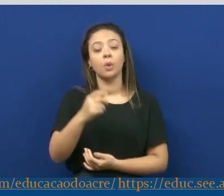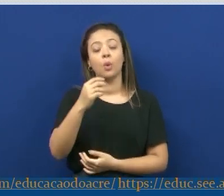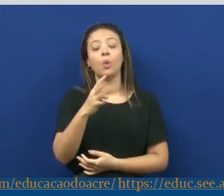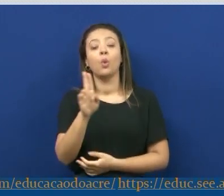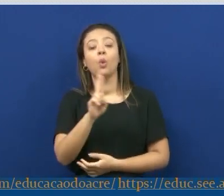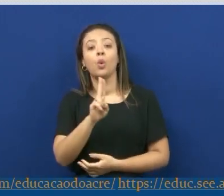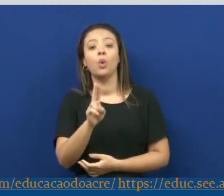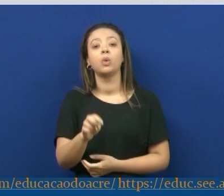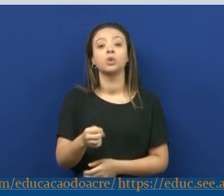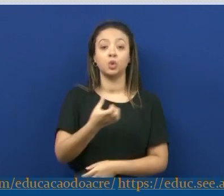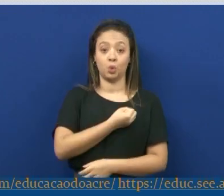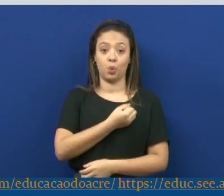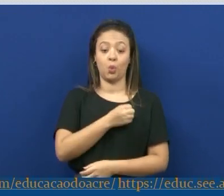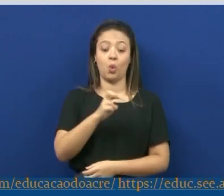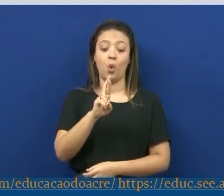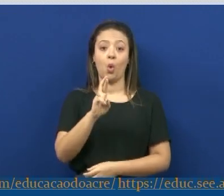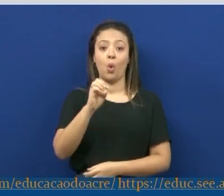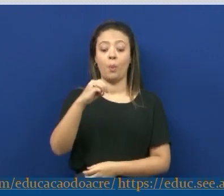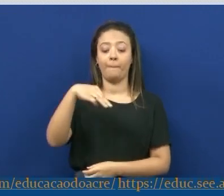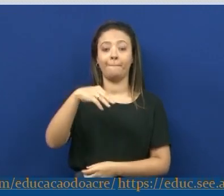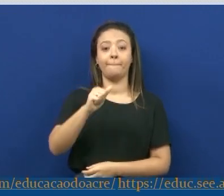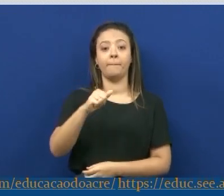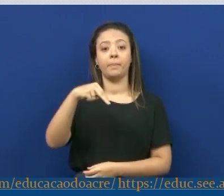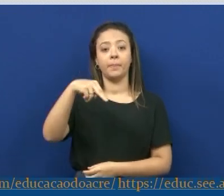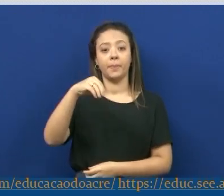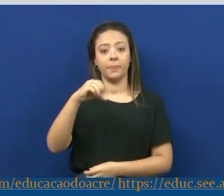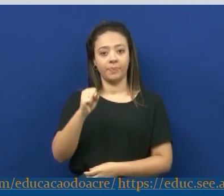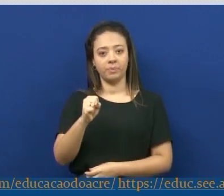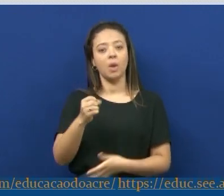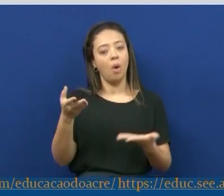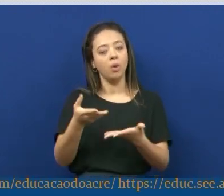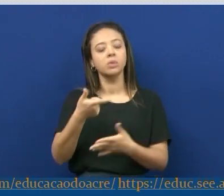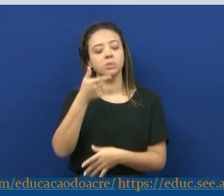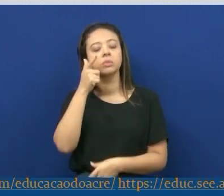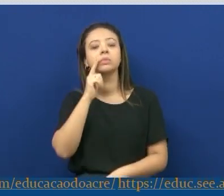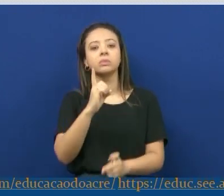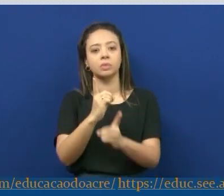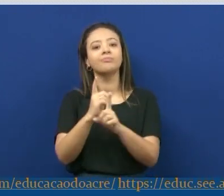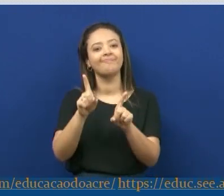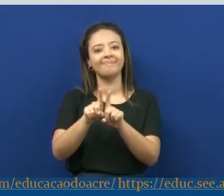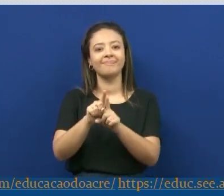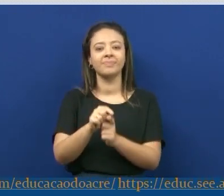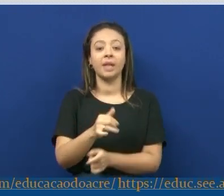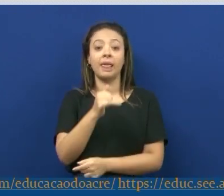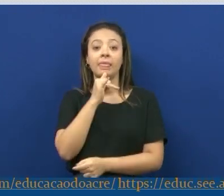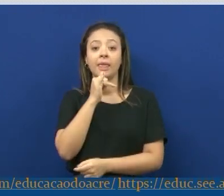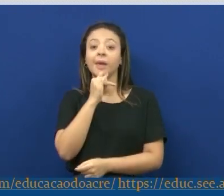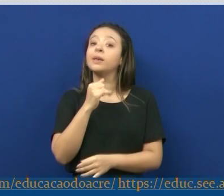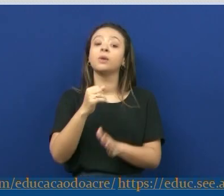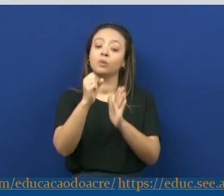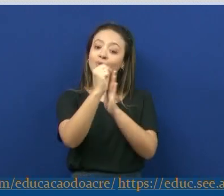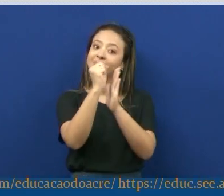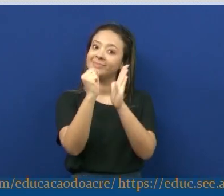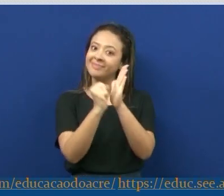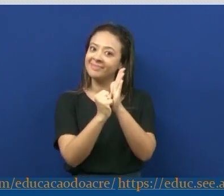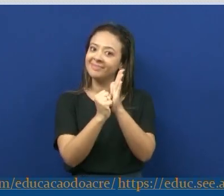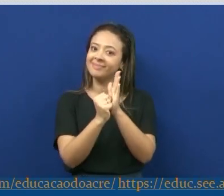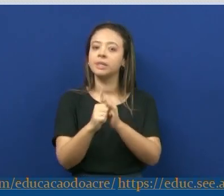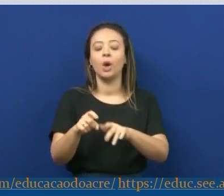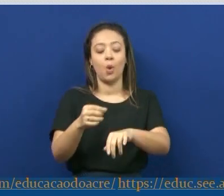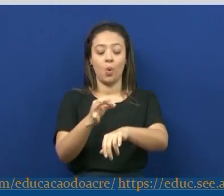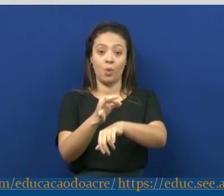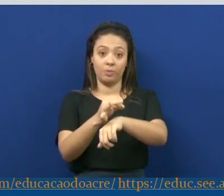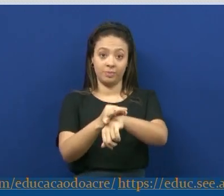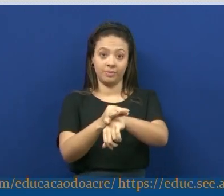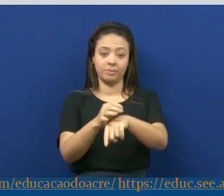romano, os números romanos. Podemos encontrá-lo até hoje sendo usado na escrita dos séculos, em